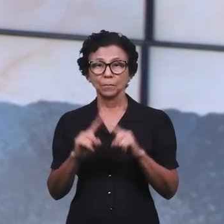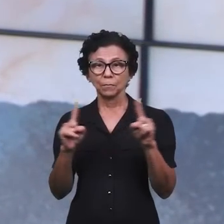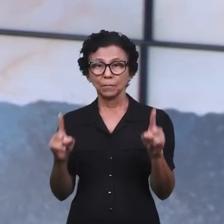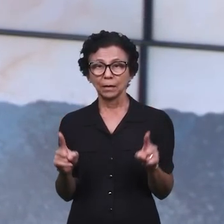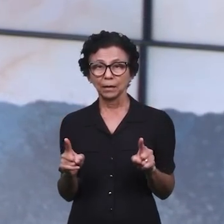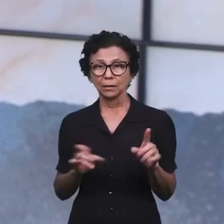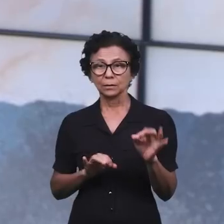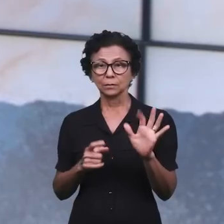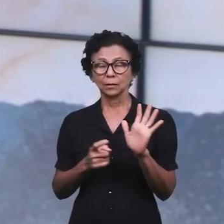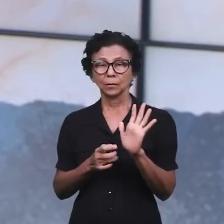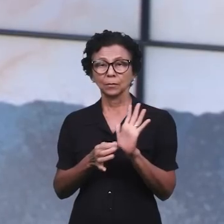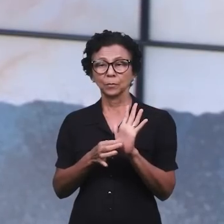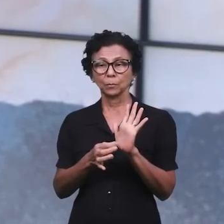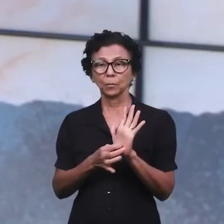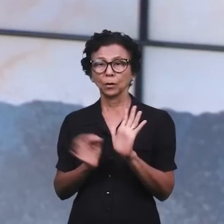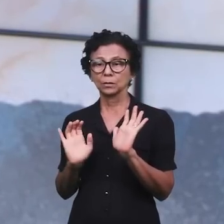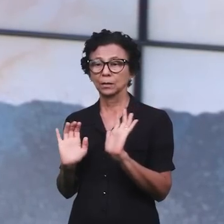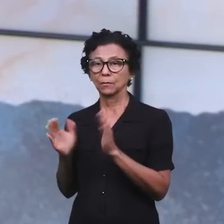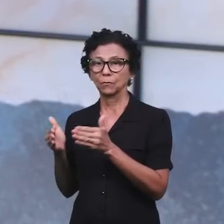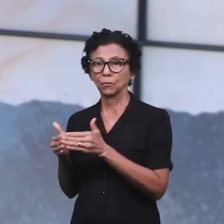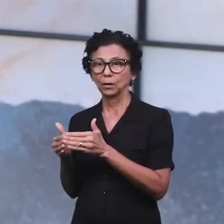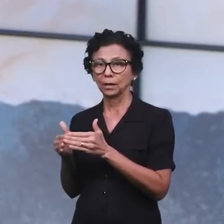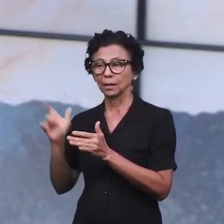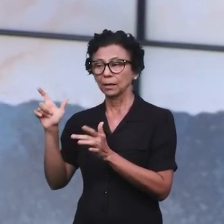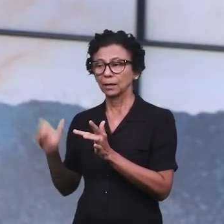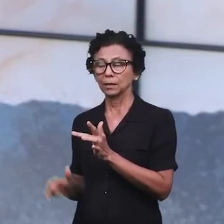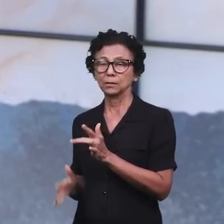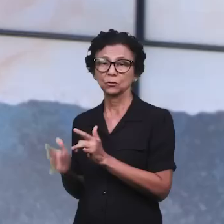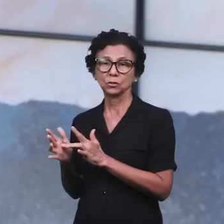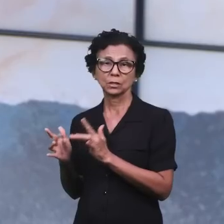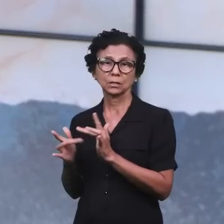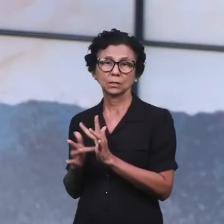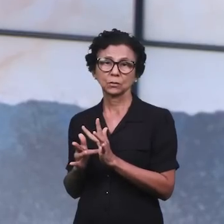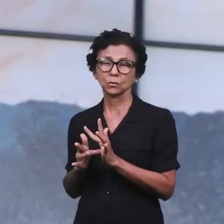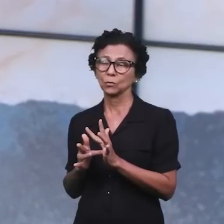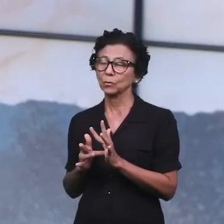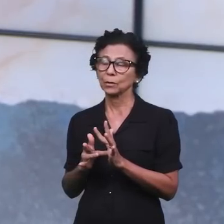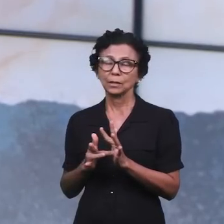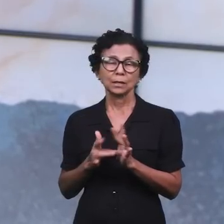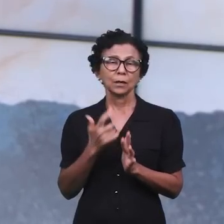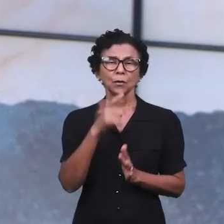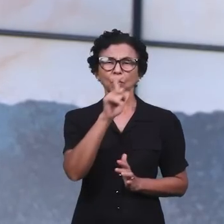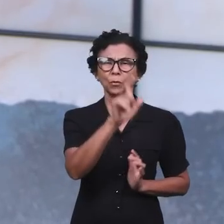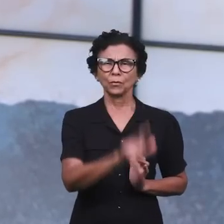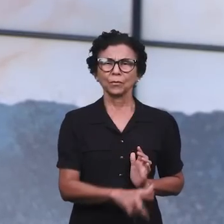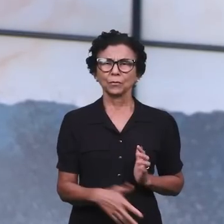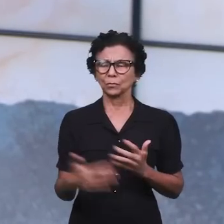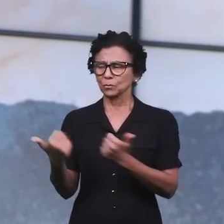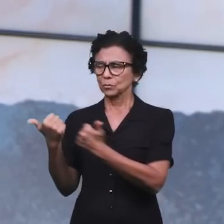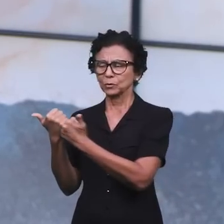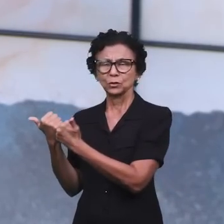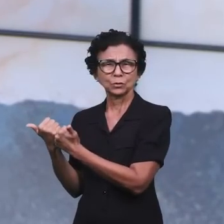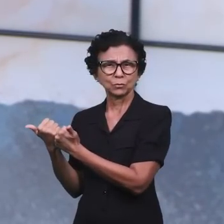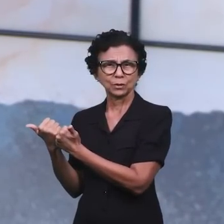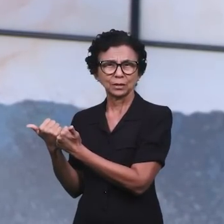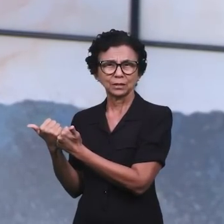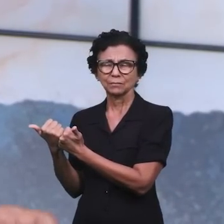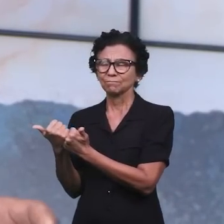Não há outra pessoa, não há outro ser que possa substituir